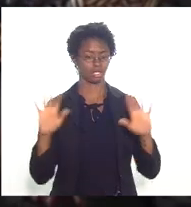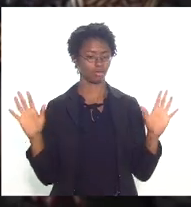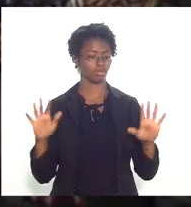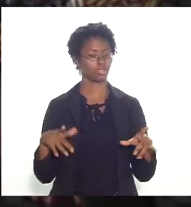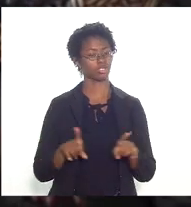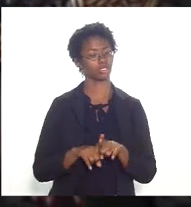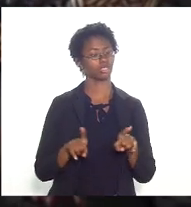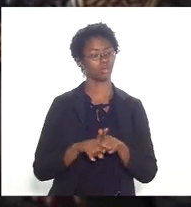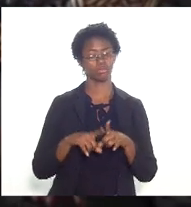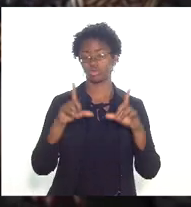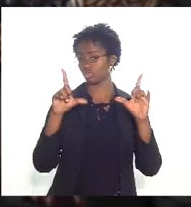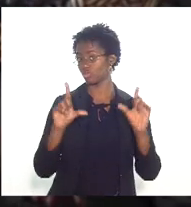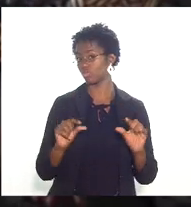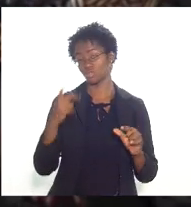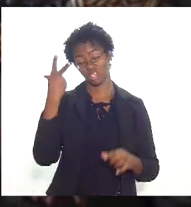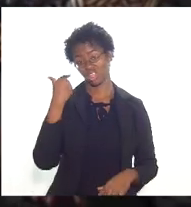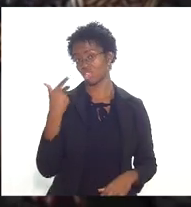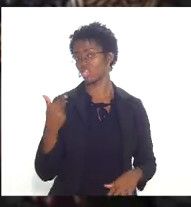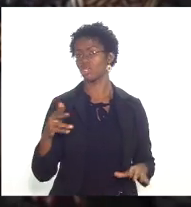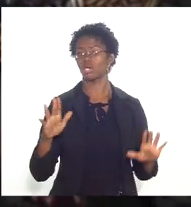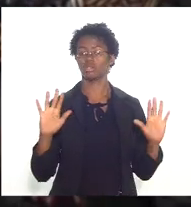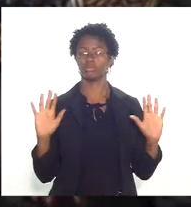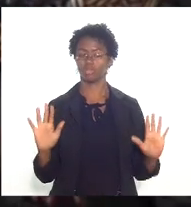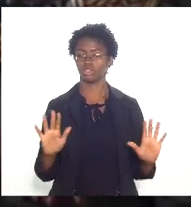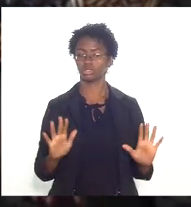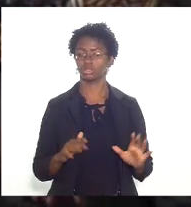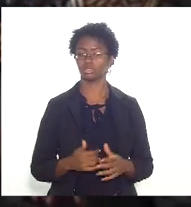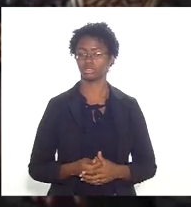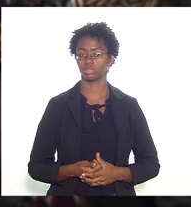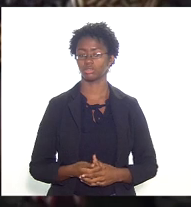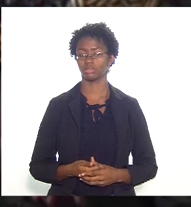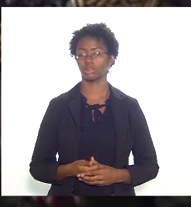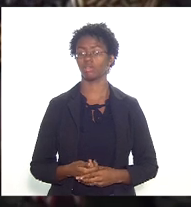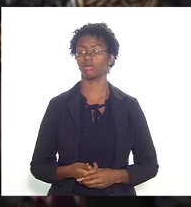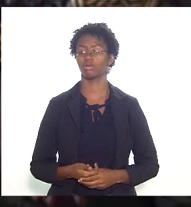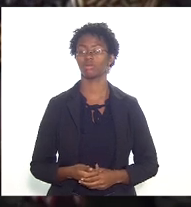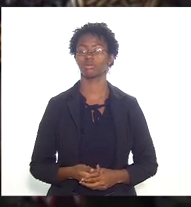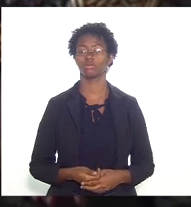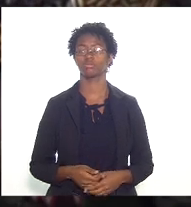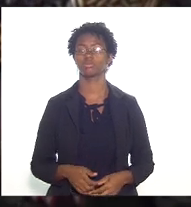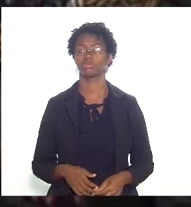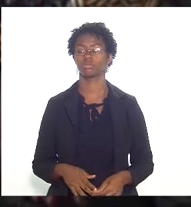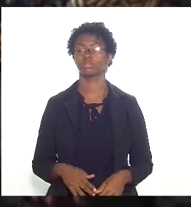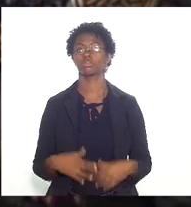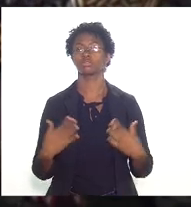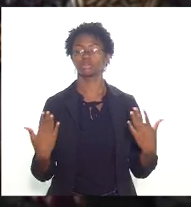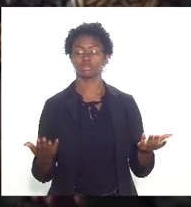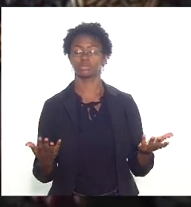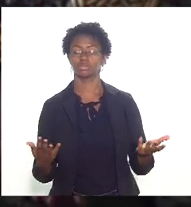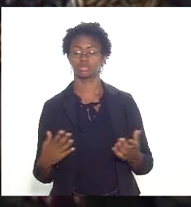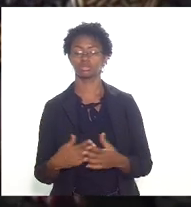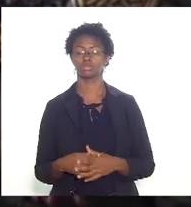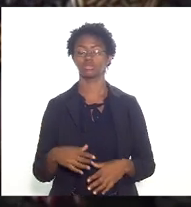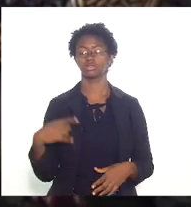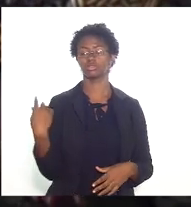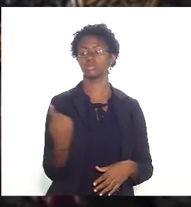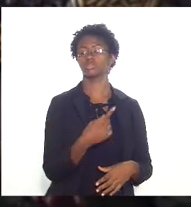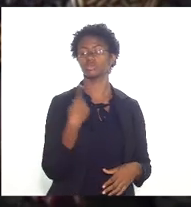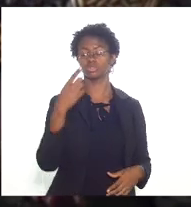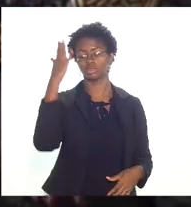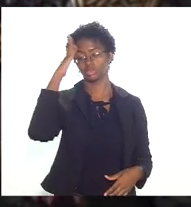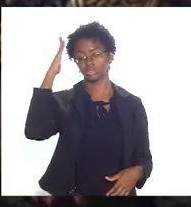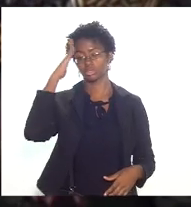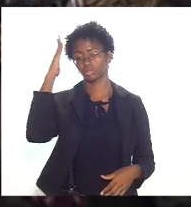para diminuir naturalmente então é importante separar muito bem e isso a gente tem aí